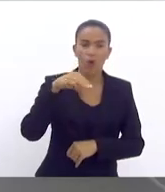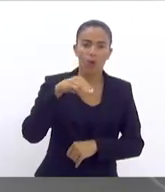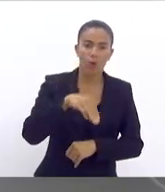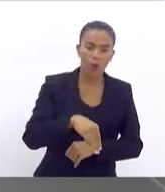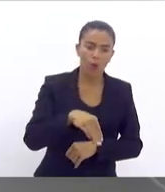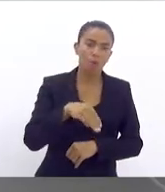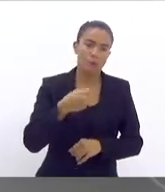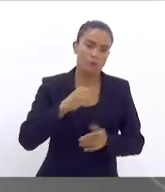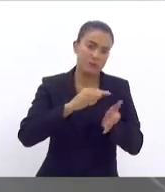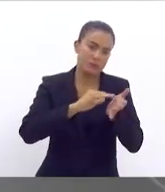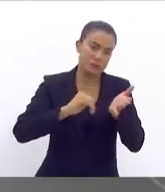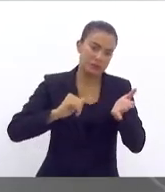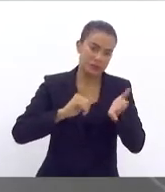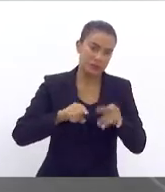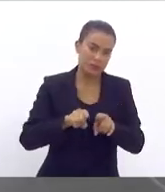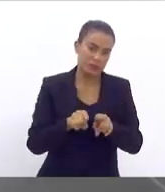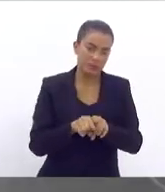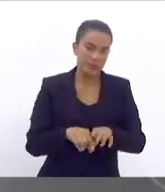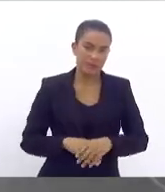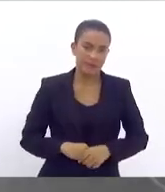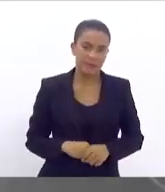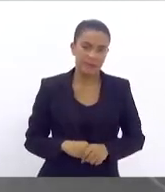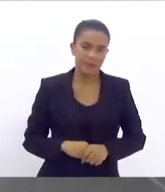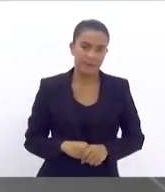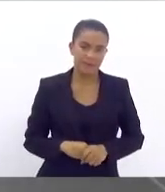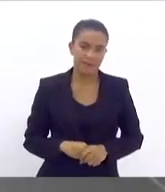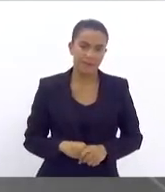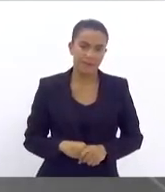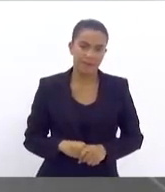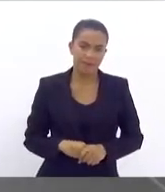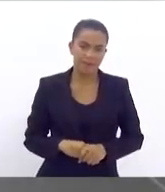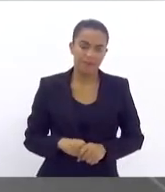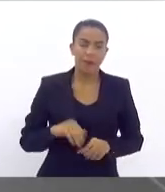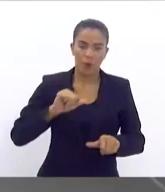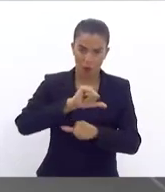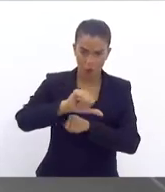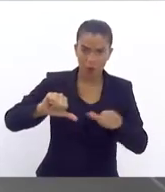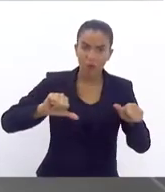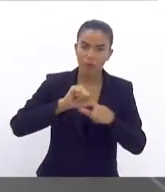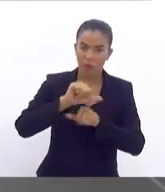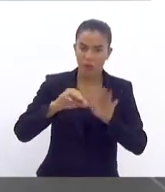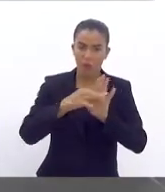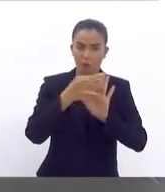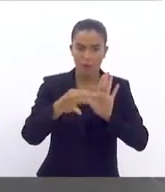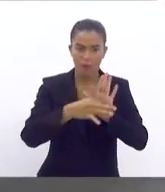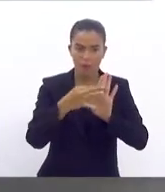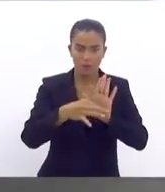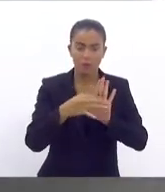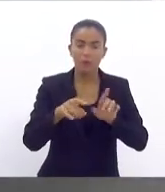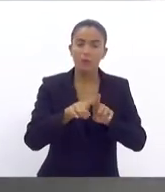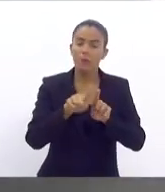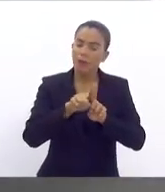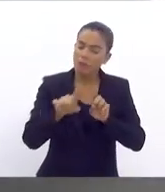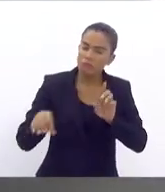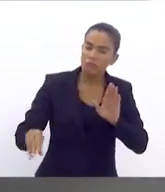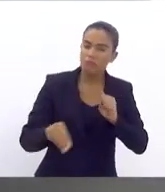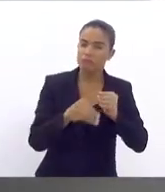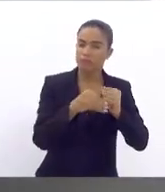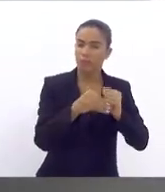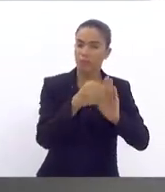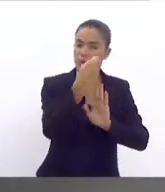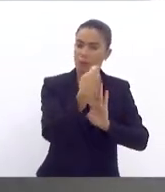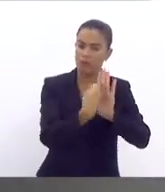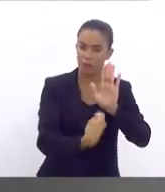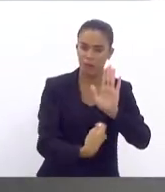ser retirado. Então, até altero o parecer para... E sugerir também a inclusão, né, de um